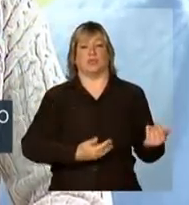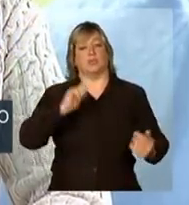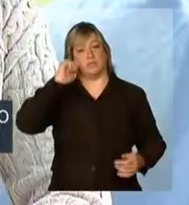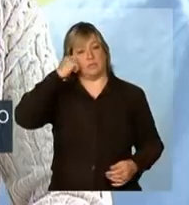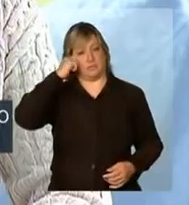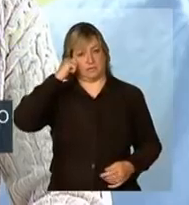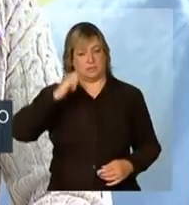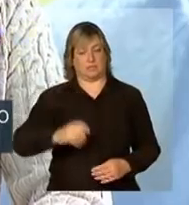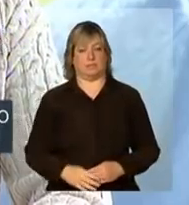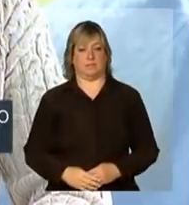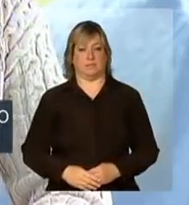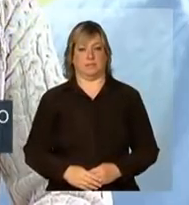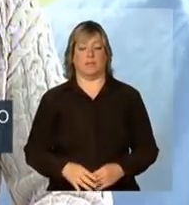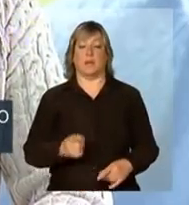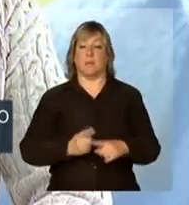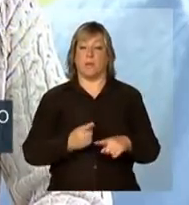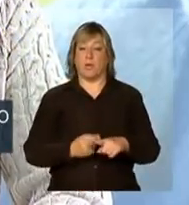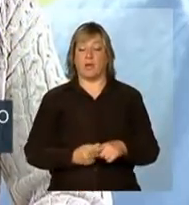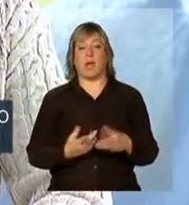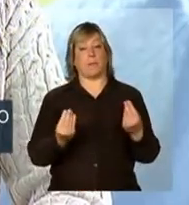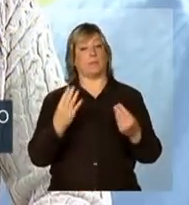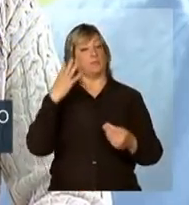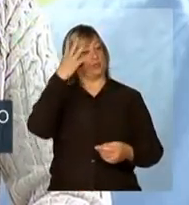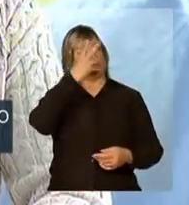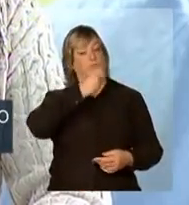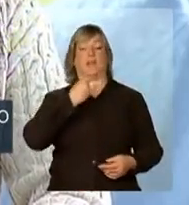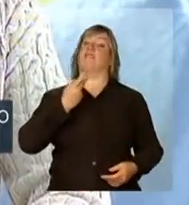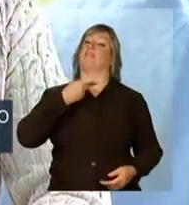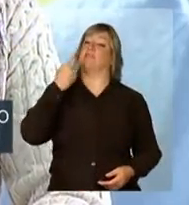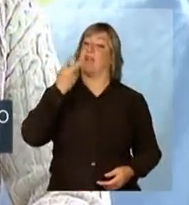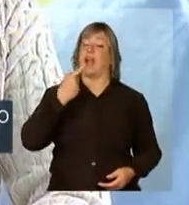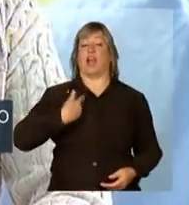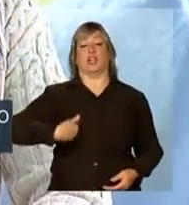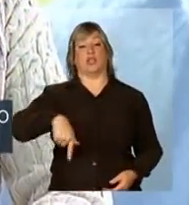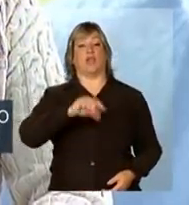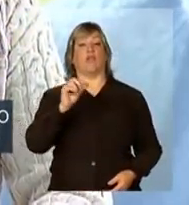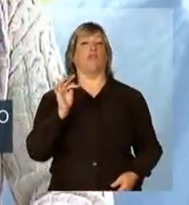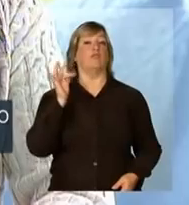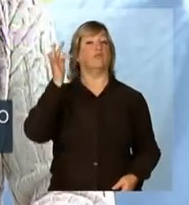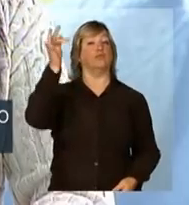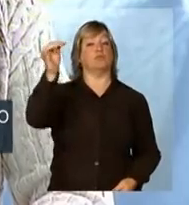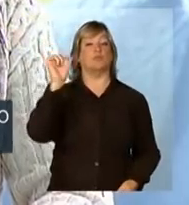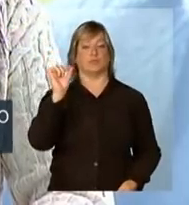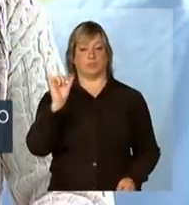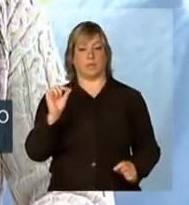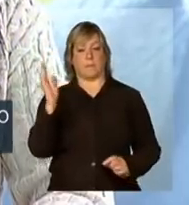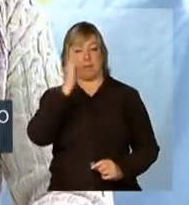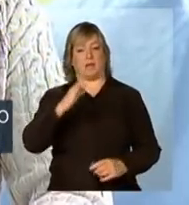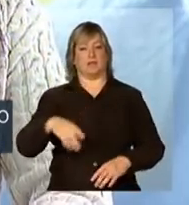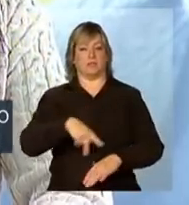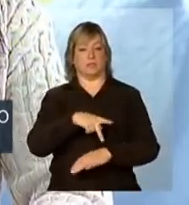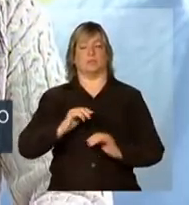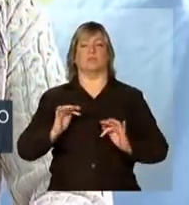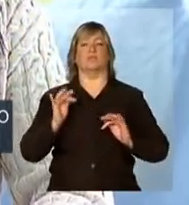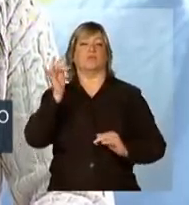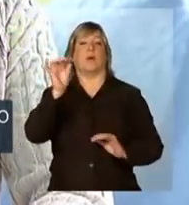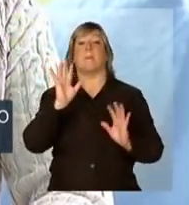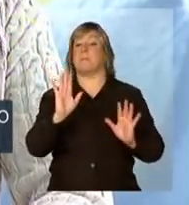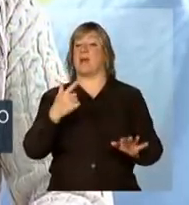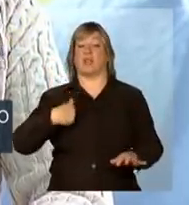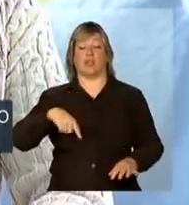juventude. Porque é muito bonito falar que nós somos o futuro do amanhã, mas nós não somos o futuro do